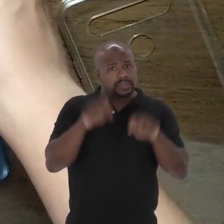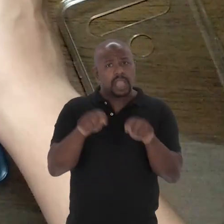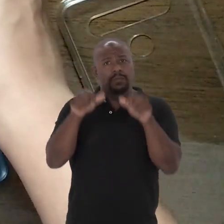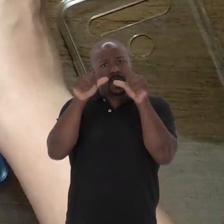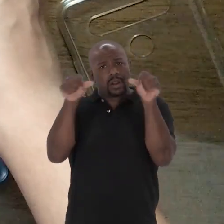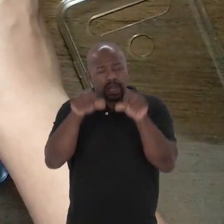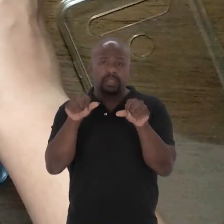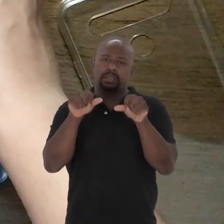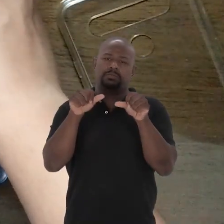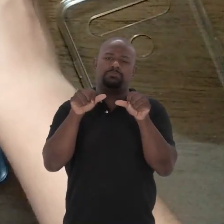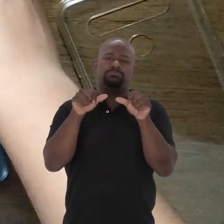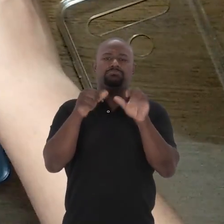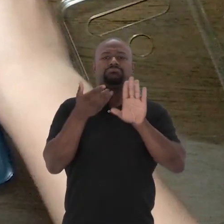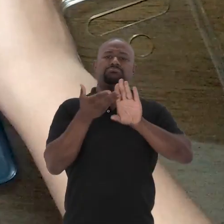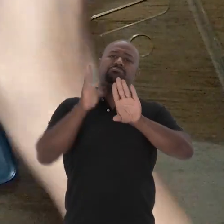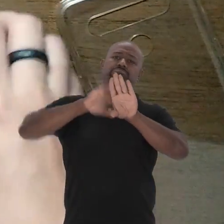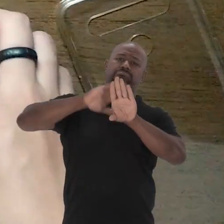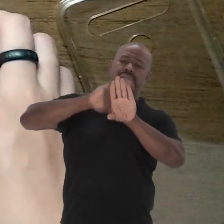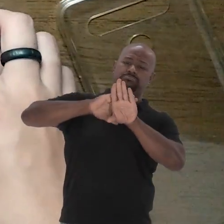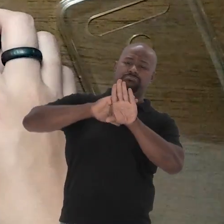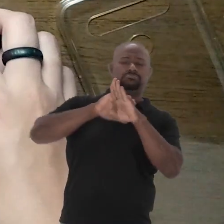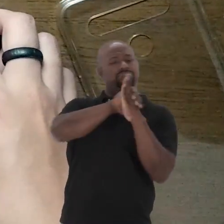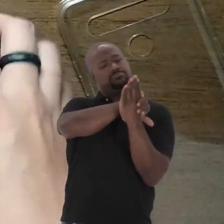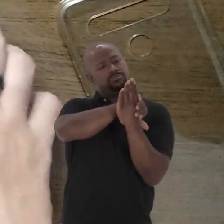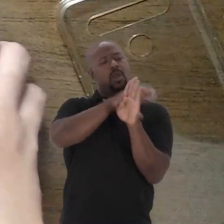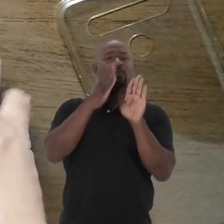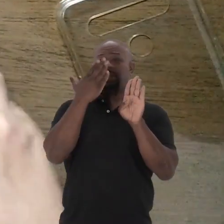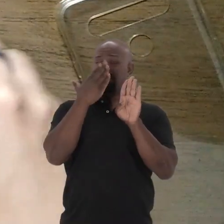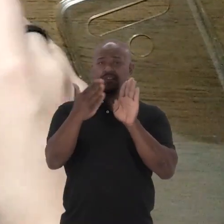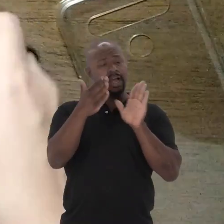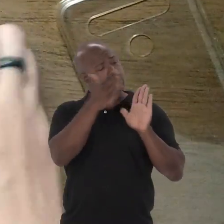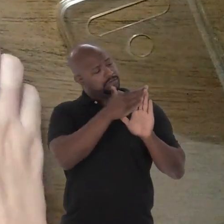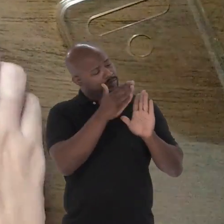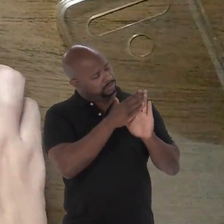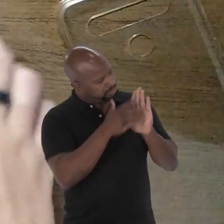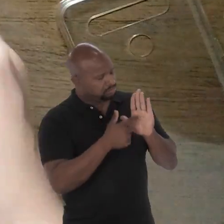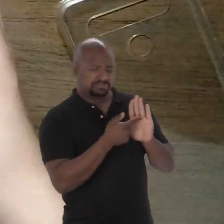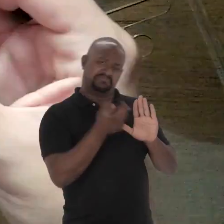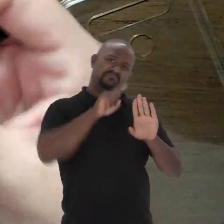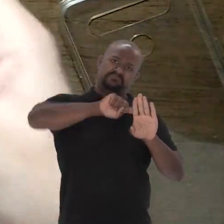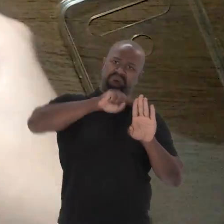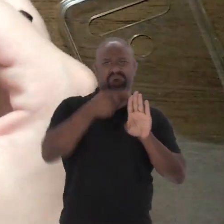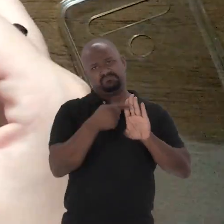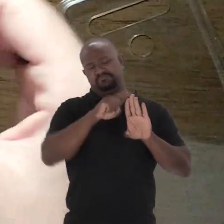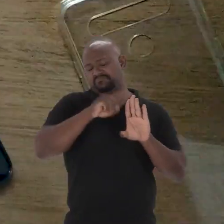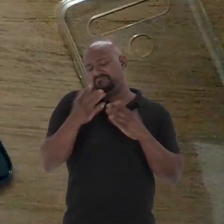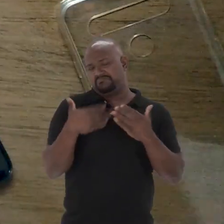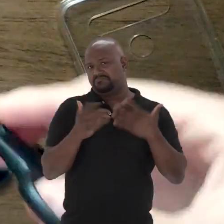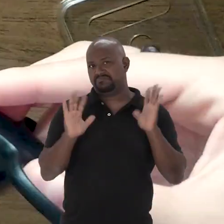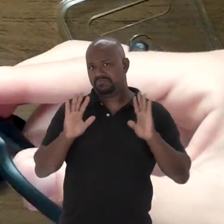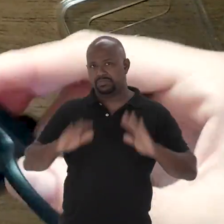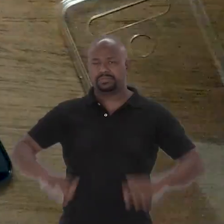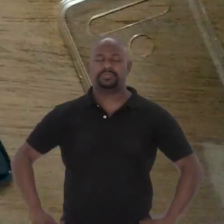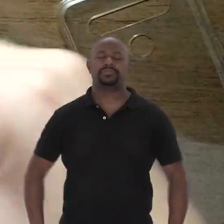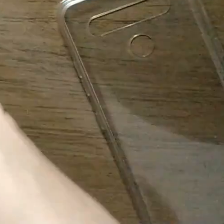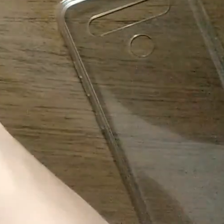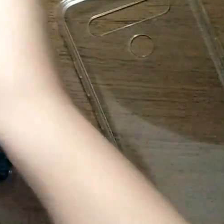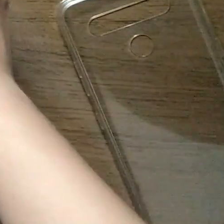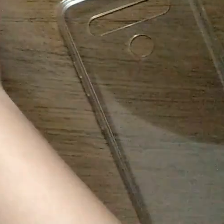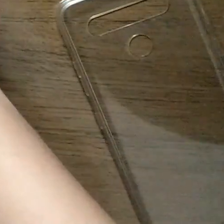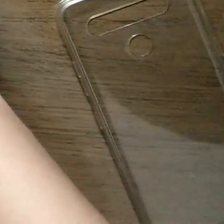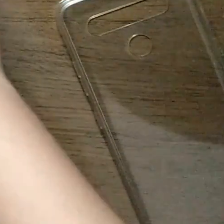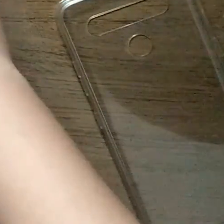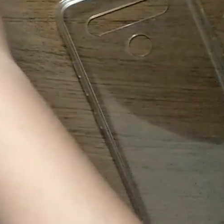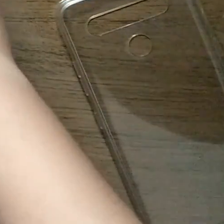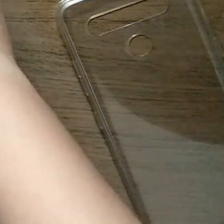você colocar tanto atrás, na câmera traseira, quanto aqui na câmera frontal do celular. Vira o celular, corta outro pedaço